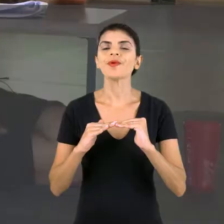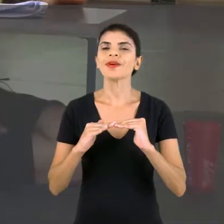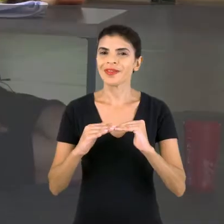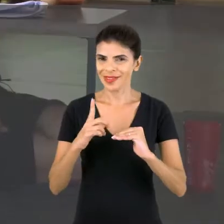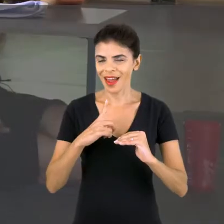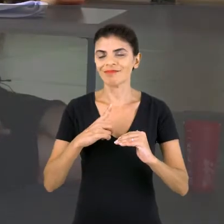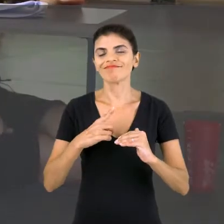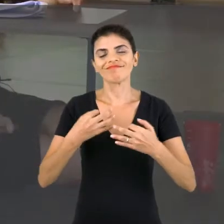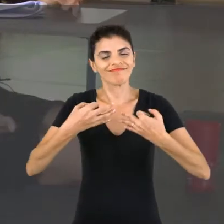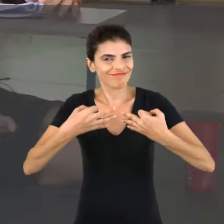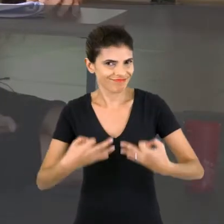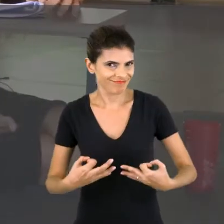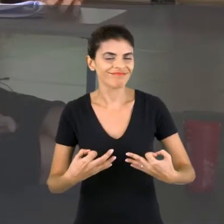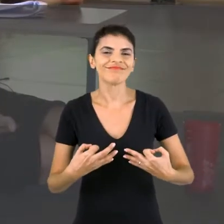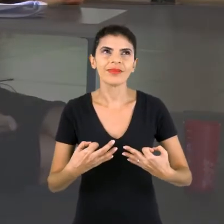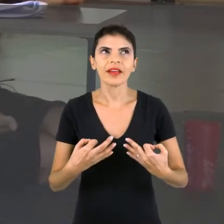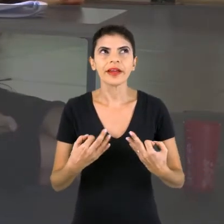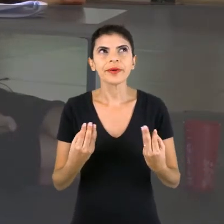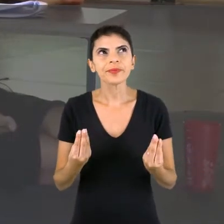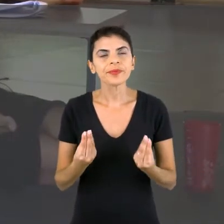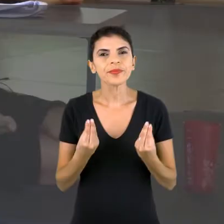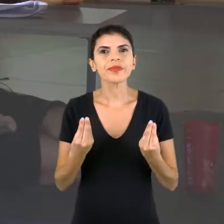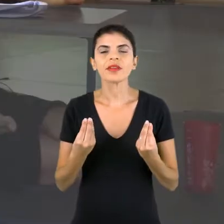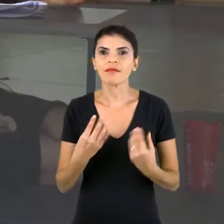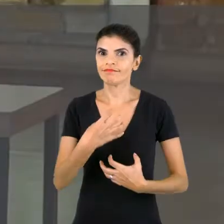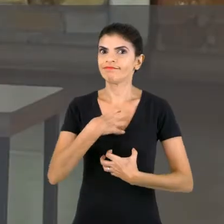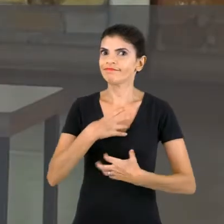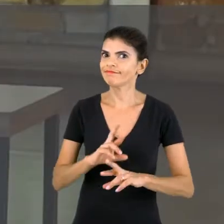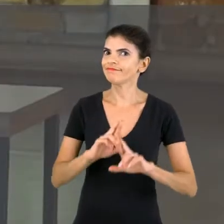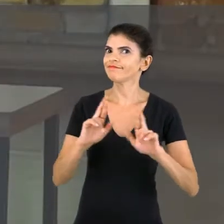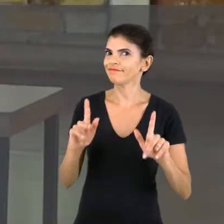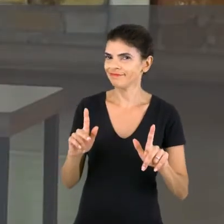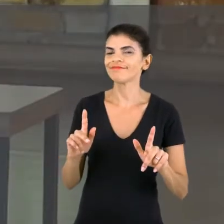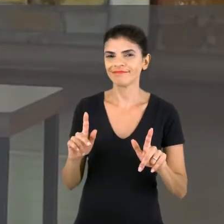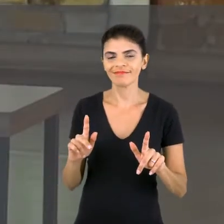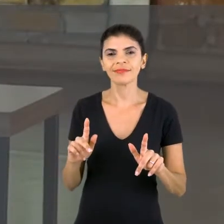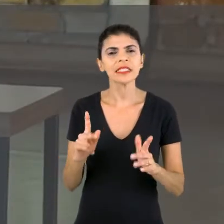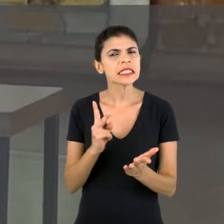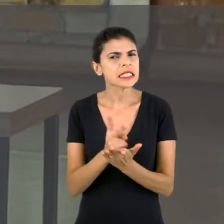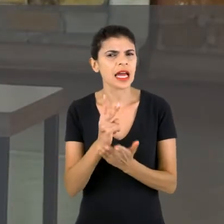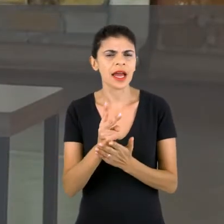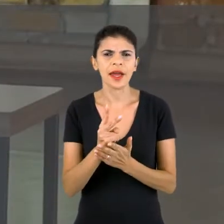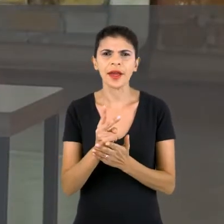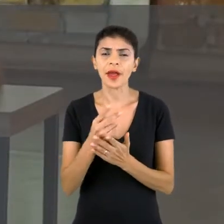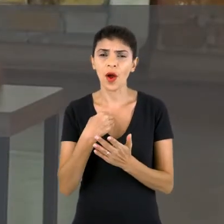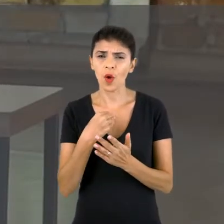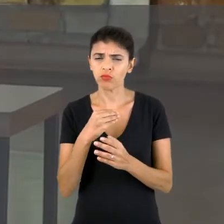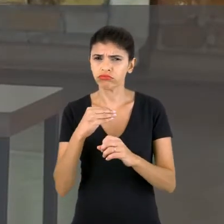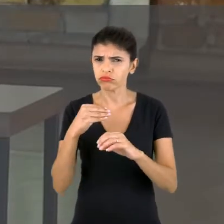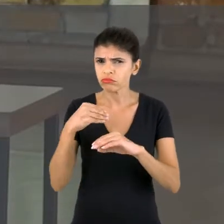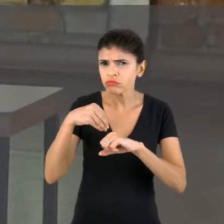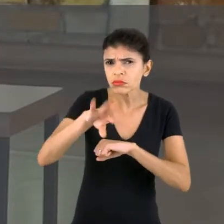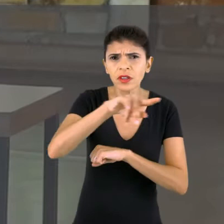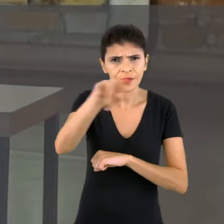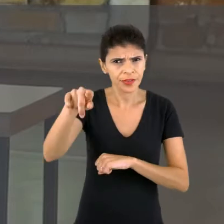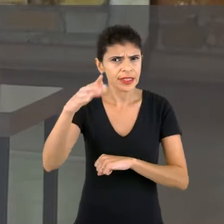pela justiça, pelo menos, ela é muito, muito impressionante. Então, uma coisa que a gente joga para